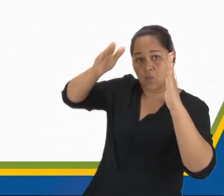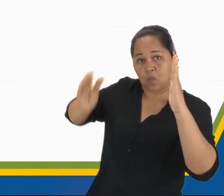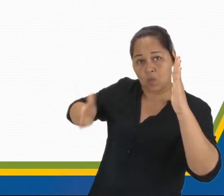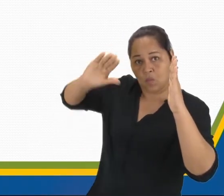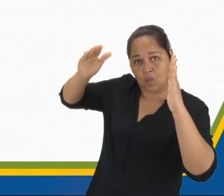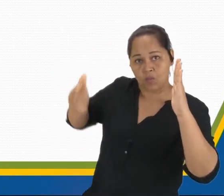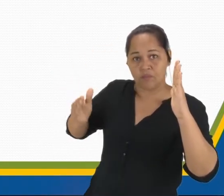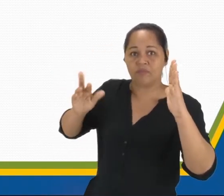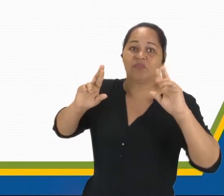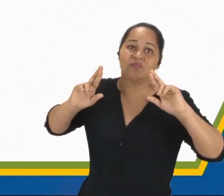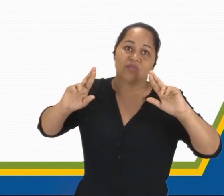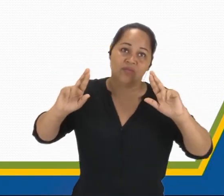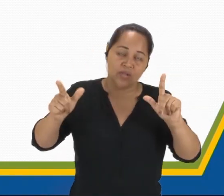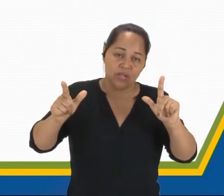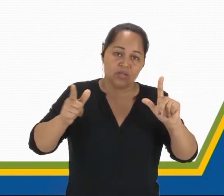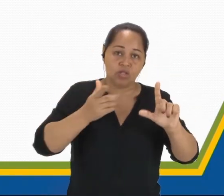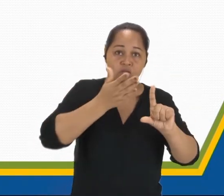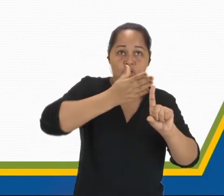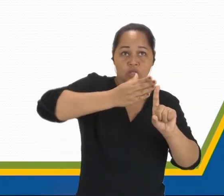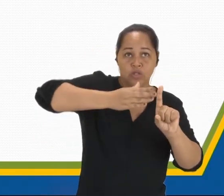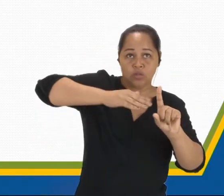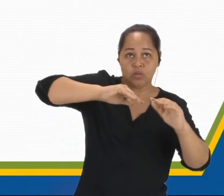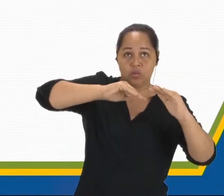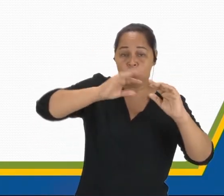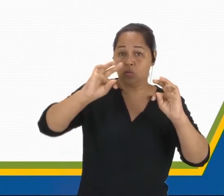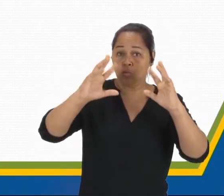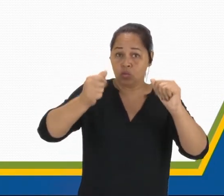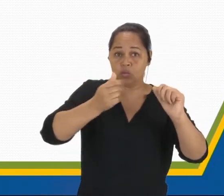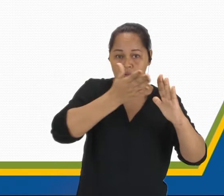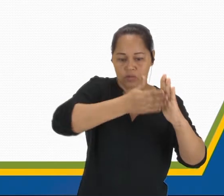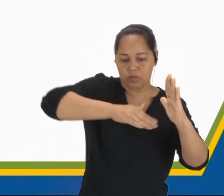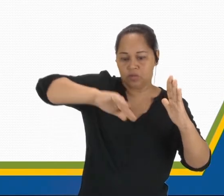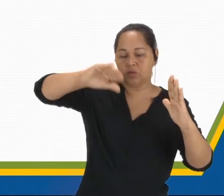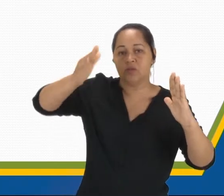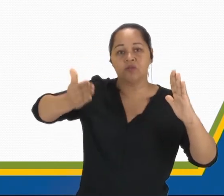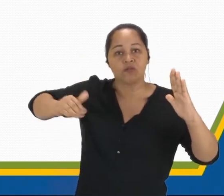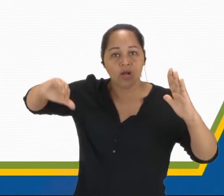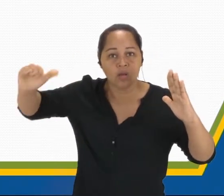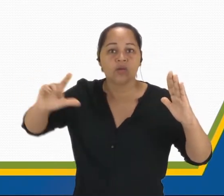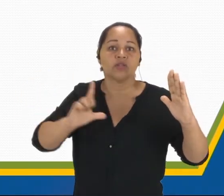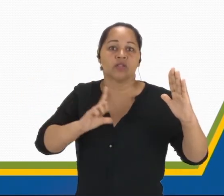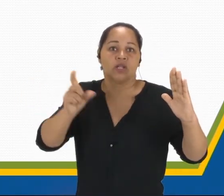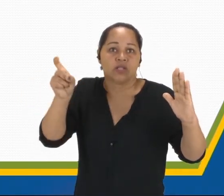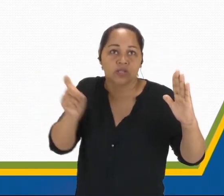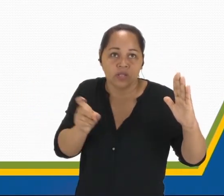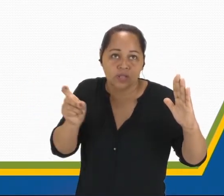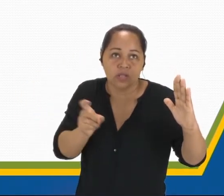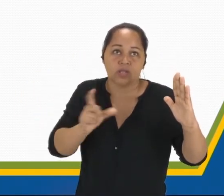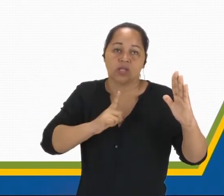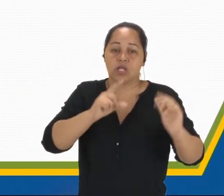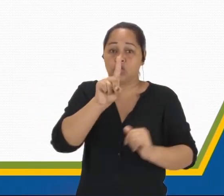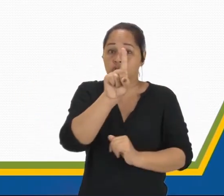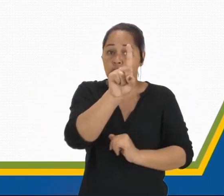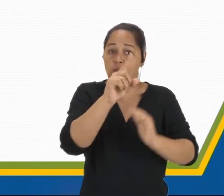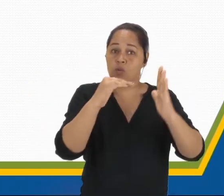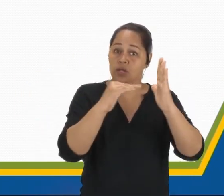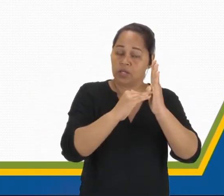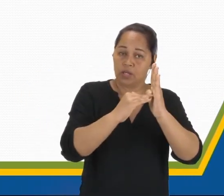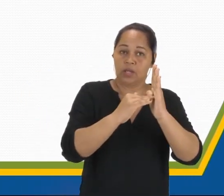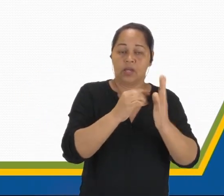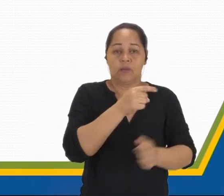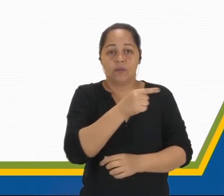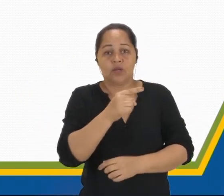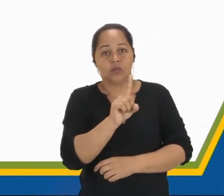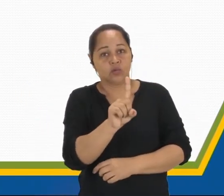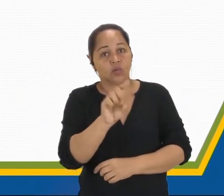esse comportamento aqui. Lembrando que ela não vai ter valores para π e 2π, ou seja, a cada 180 graus a partir de π,